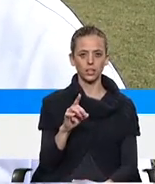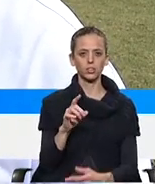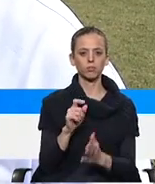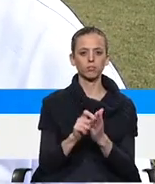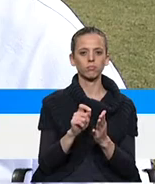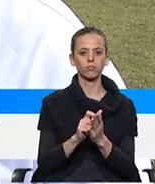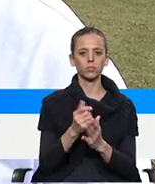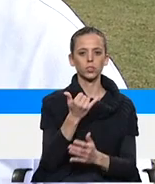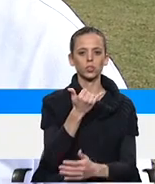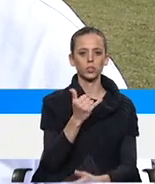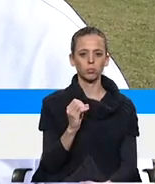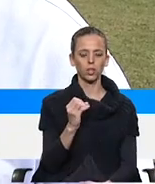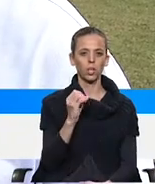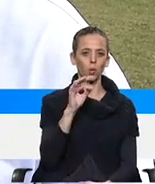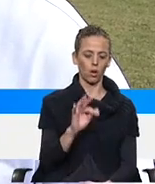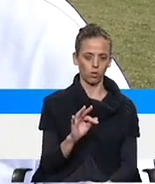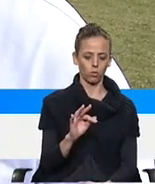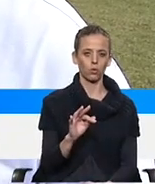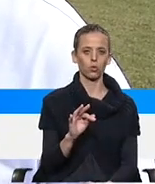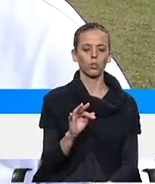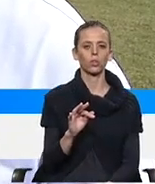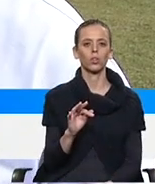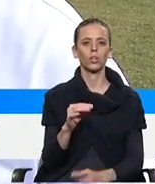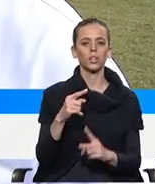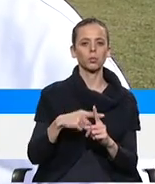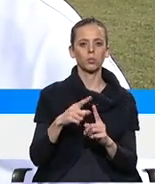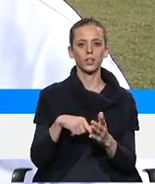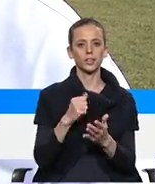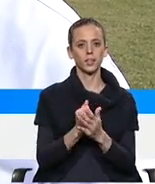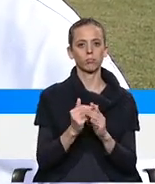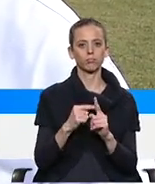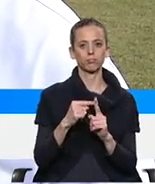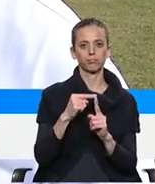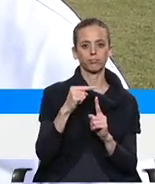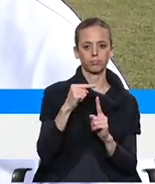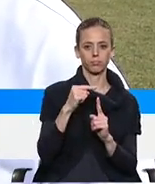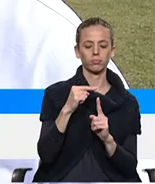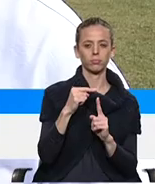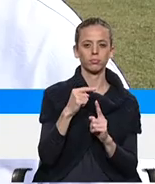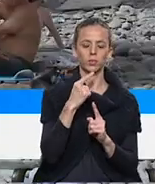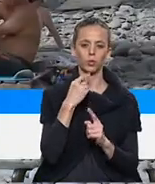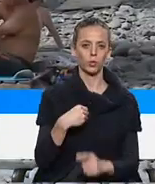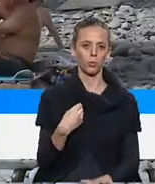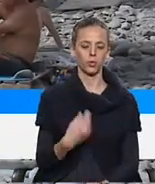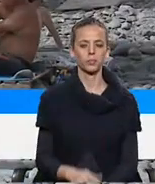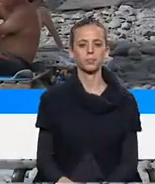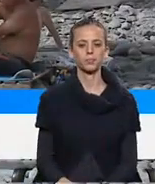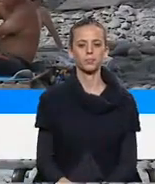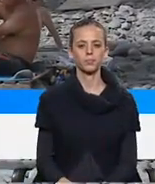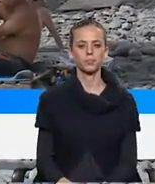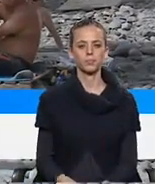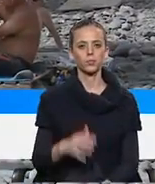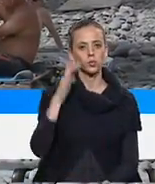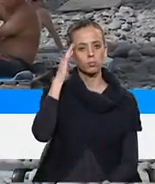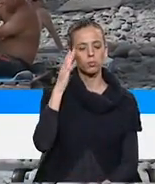em 2004. Portanto, temperatura sempre a subir, portanto, o que é bastante preocupante. O maior valor